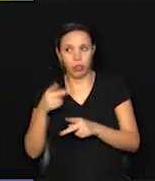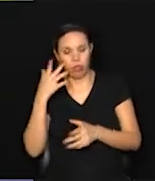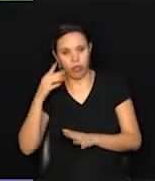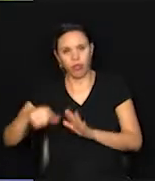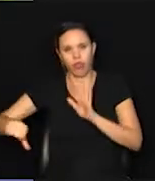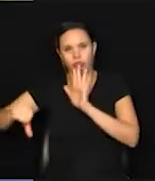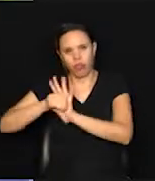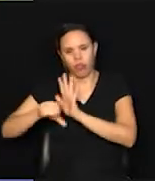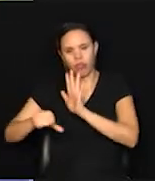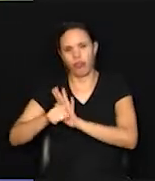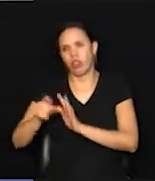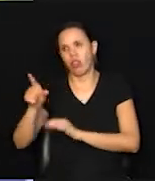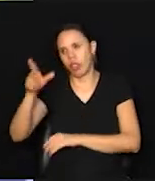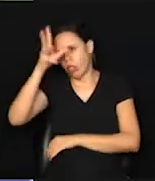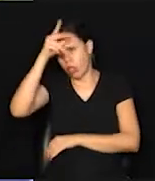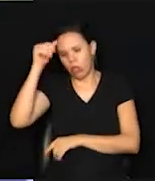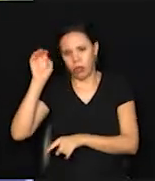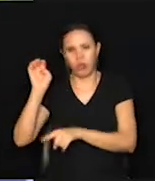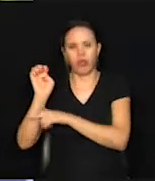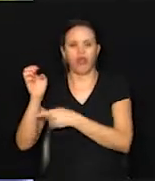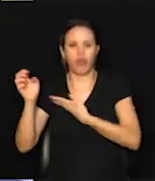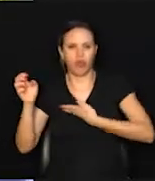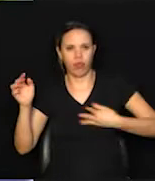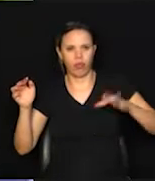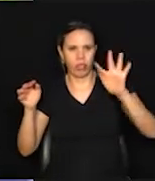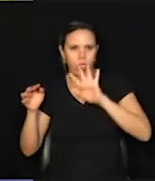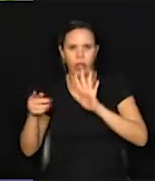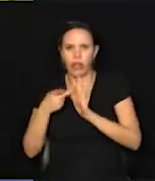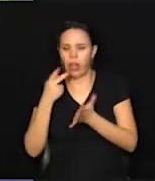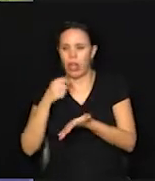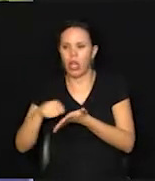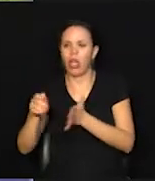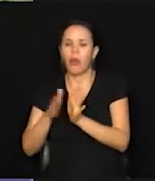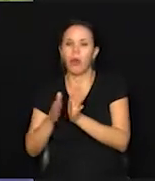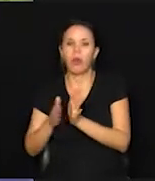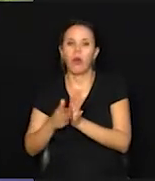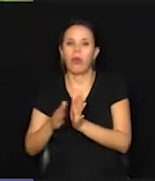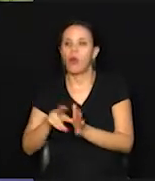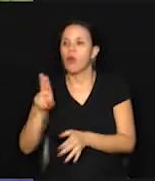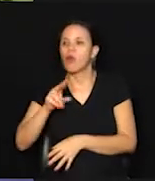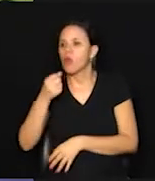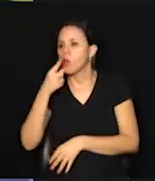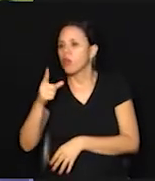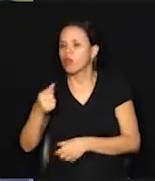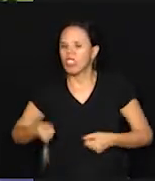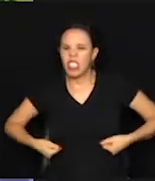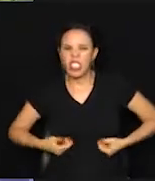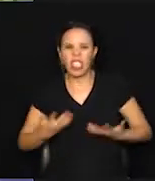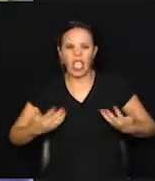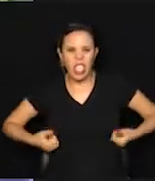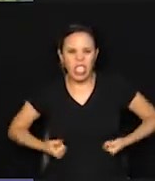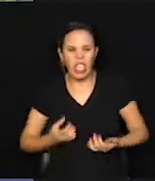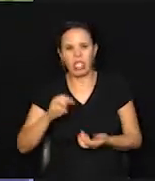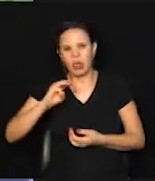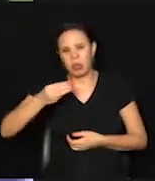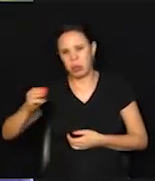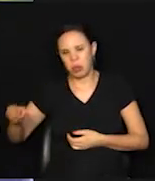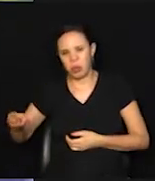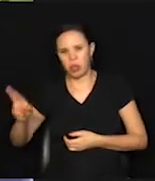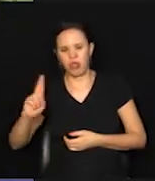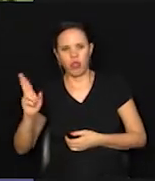a situação de Manaus, em que o governo federal foi lá prescrever e propôs de cloroquina, depois de ter gastado milhões de reais jogado no